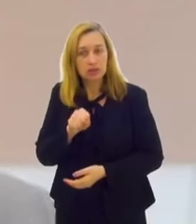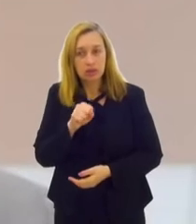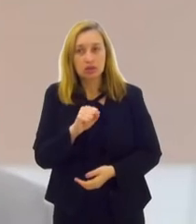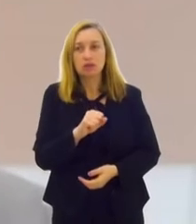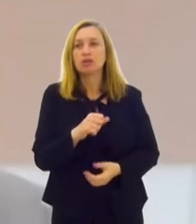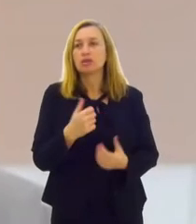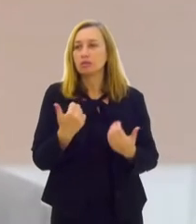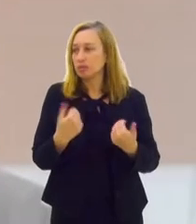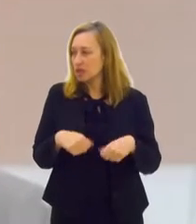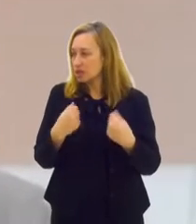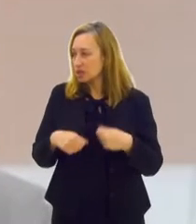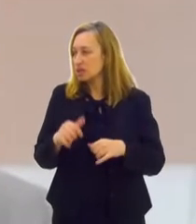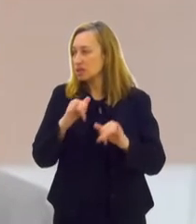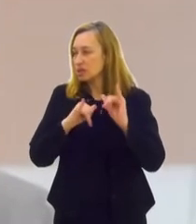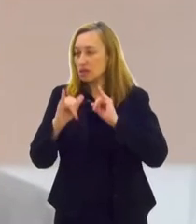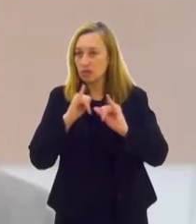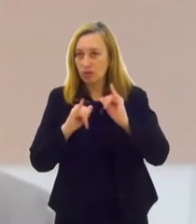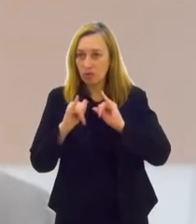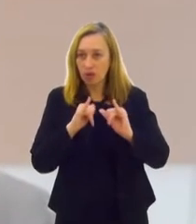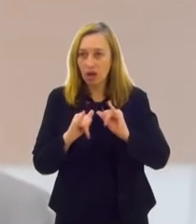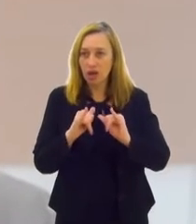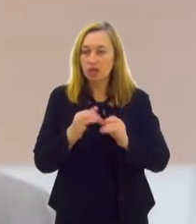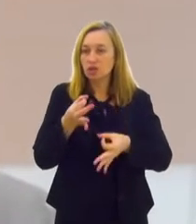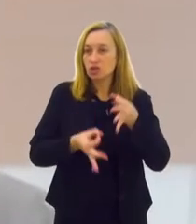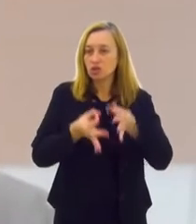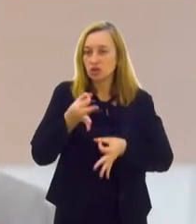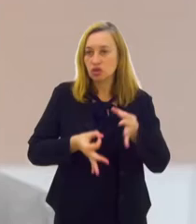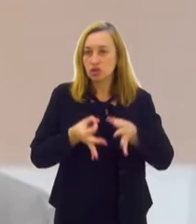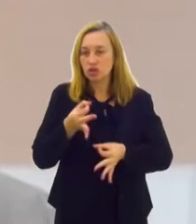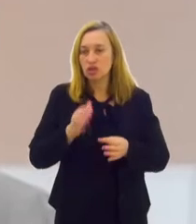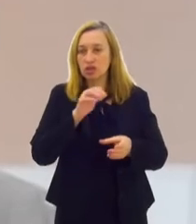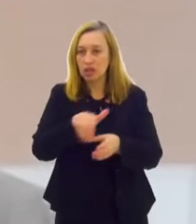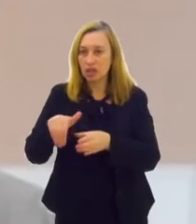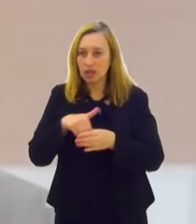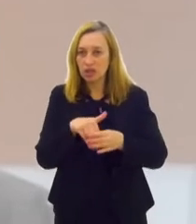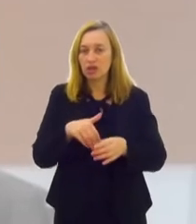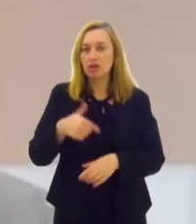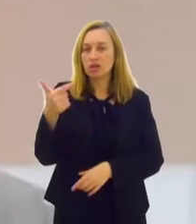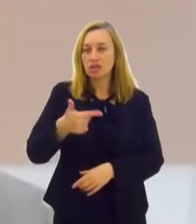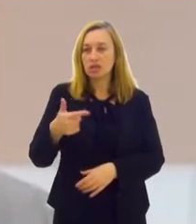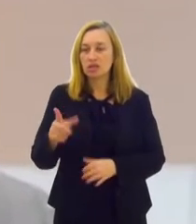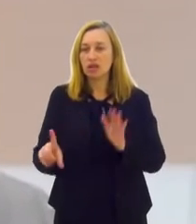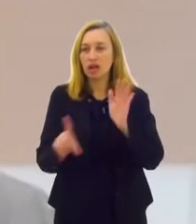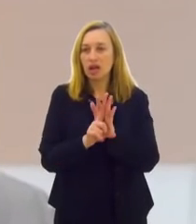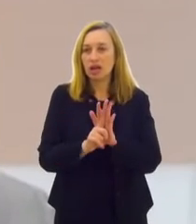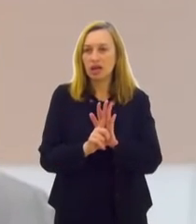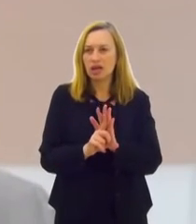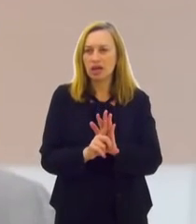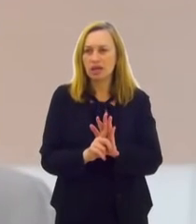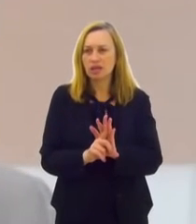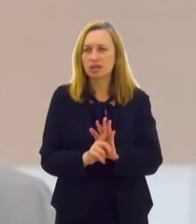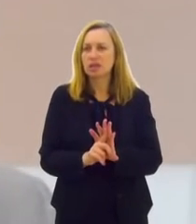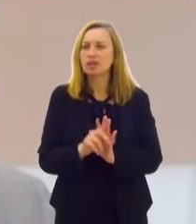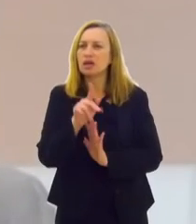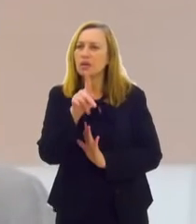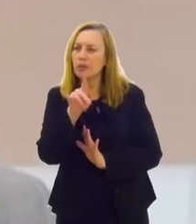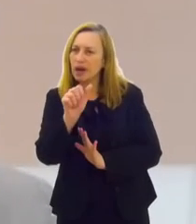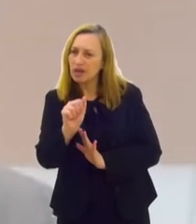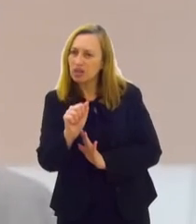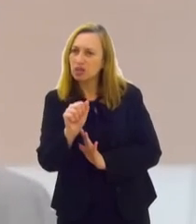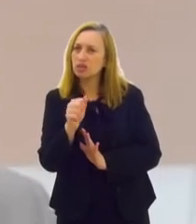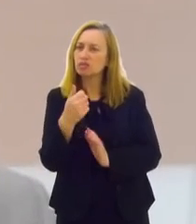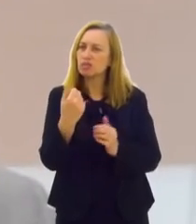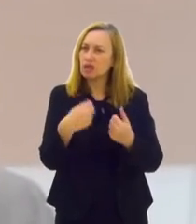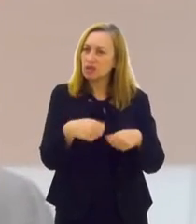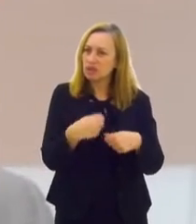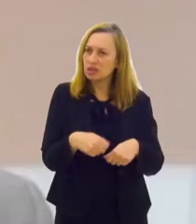mesmo. E tem que ser comunicado à Justiça Eleitoral e também, segundo a nossa legislação, essas páginas